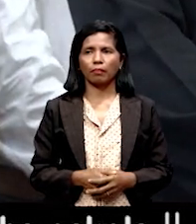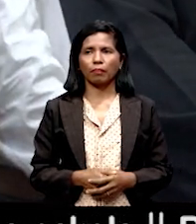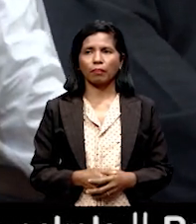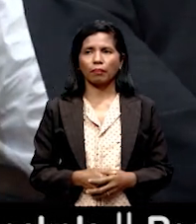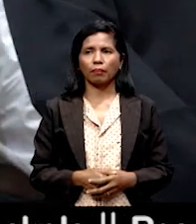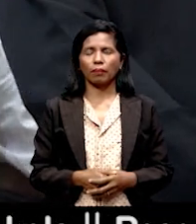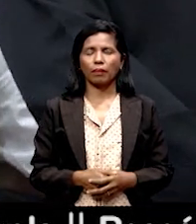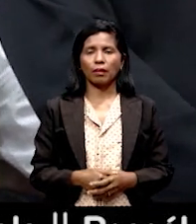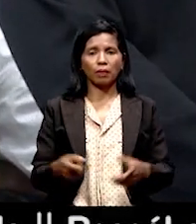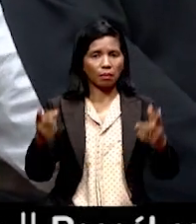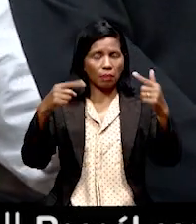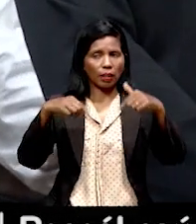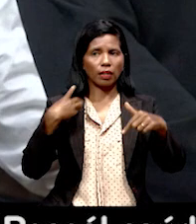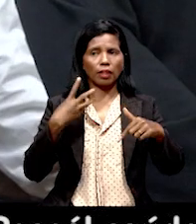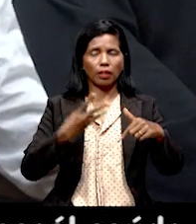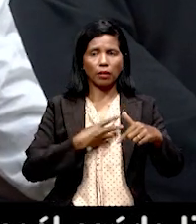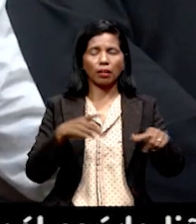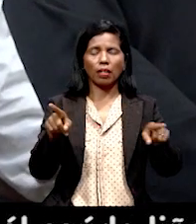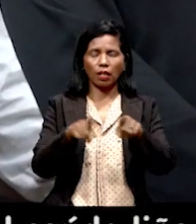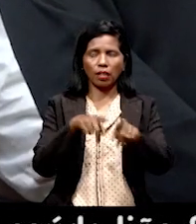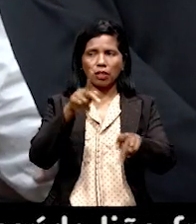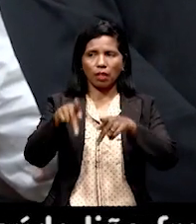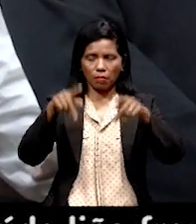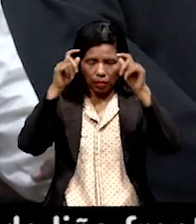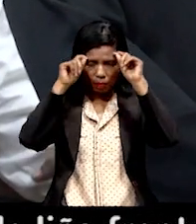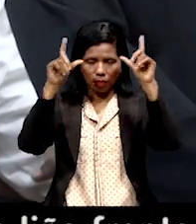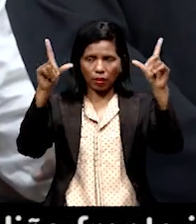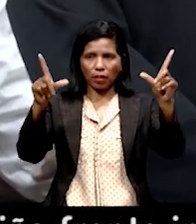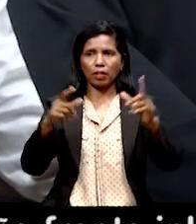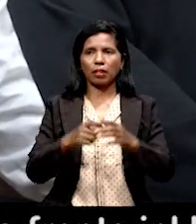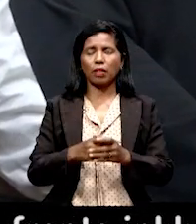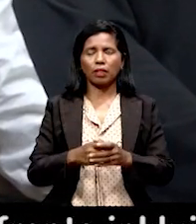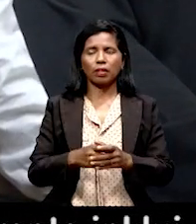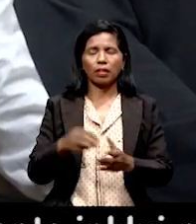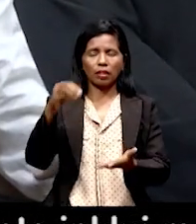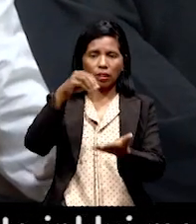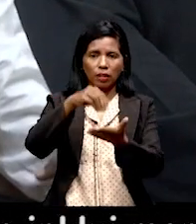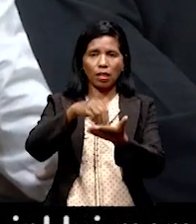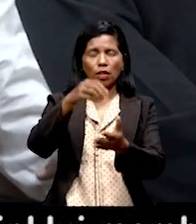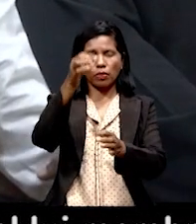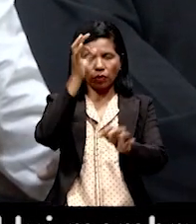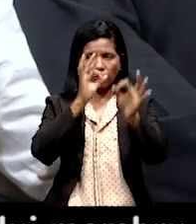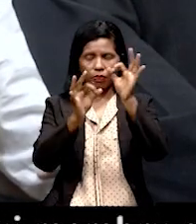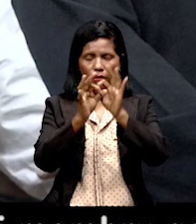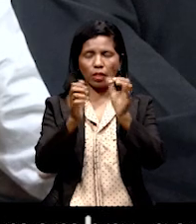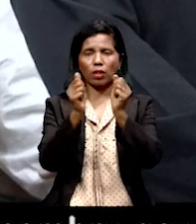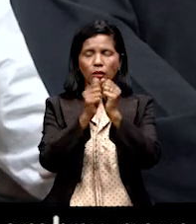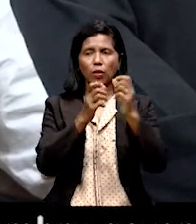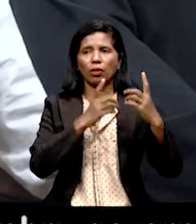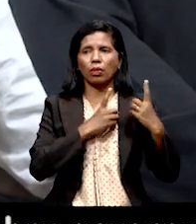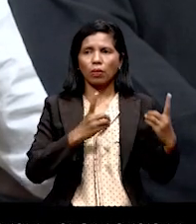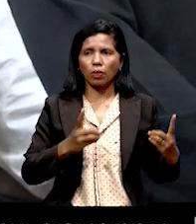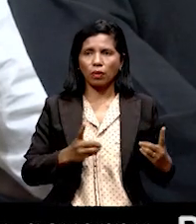Mai tu todo no dar povo de Timor-Leste e afiar no domínio